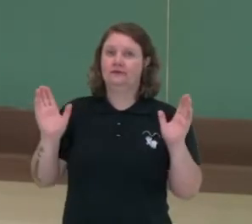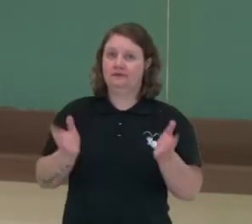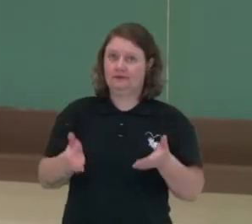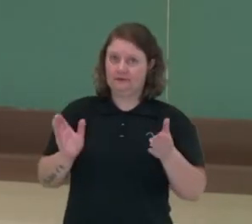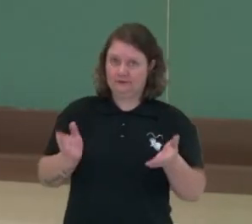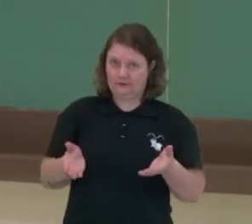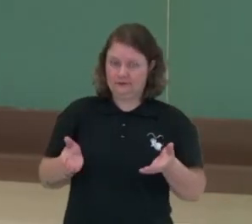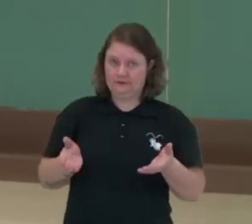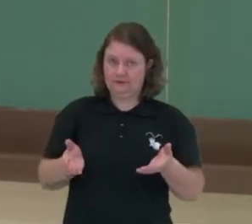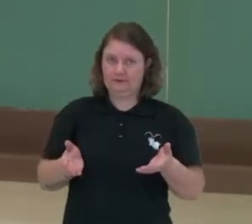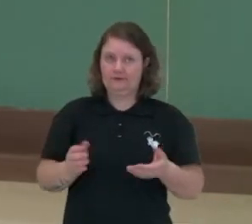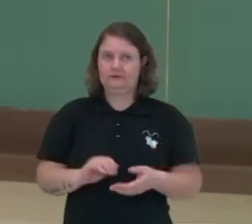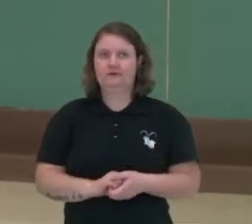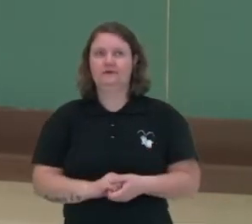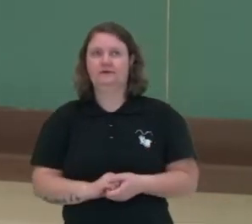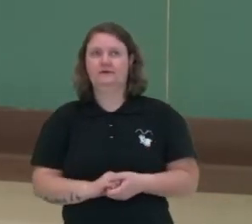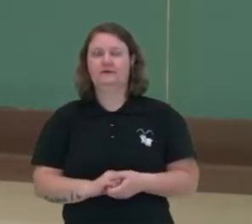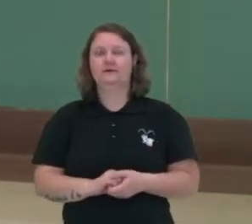Olha lá.